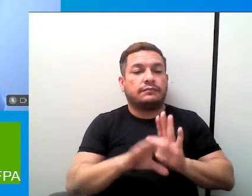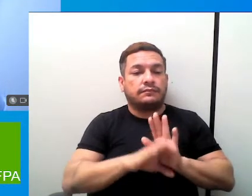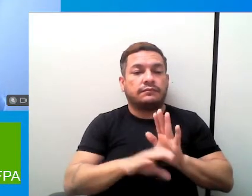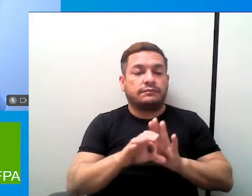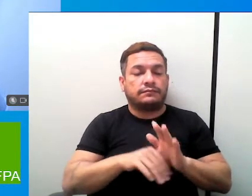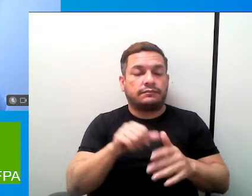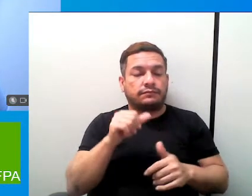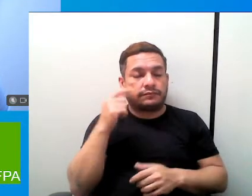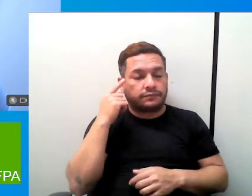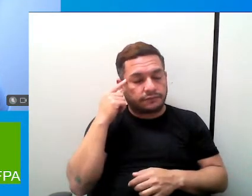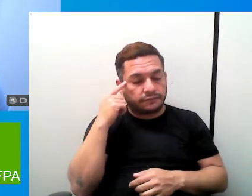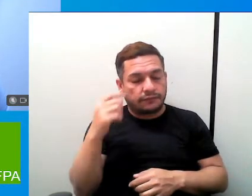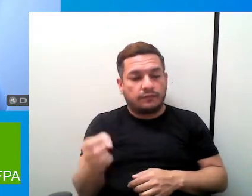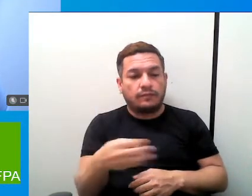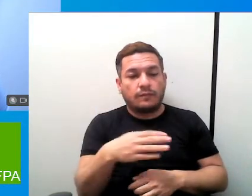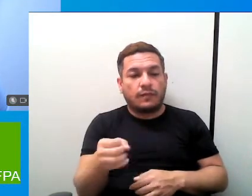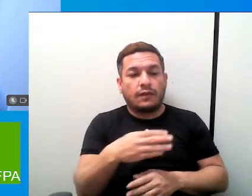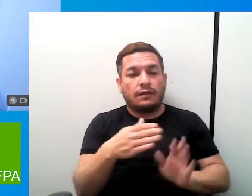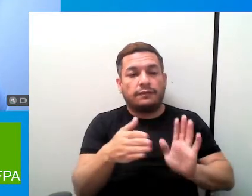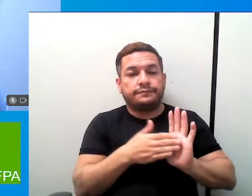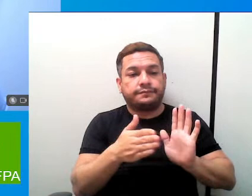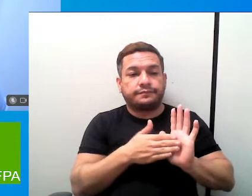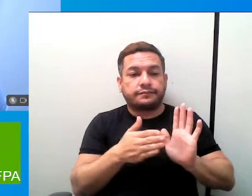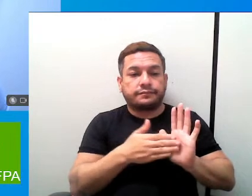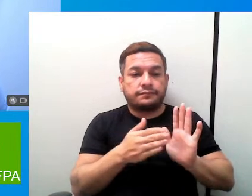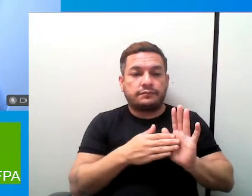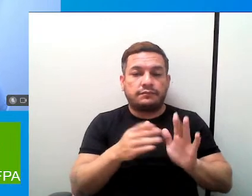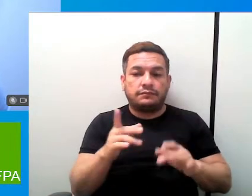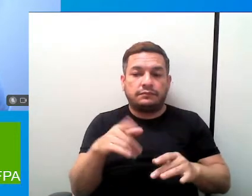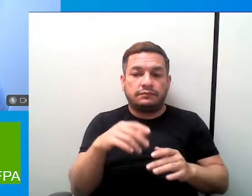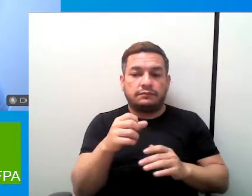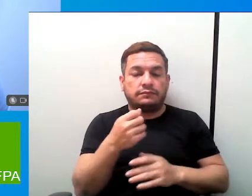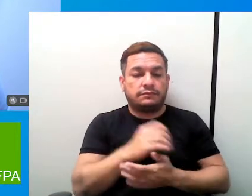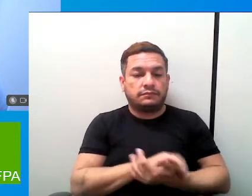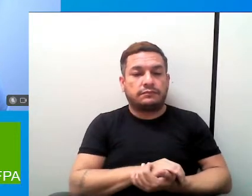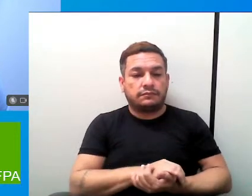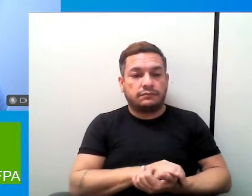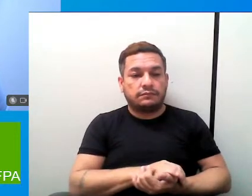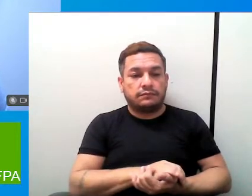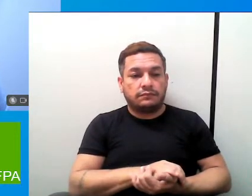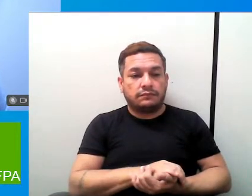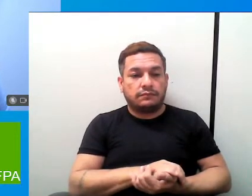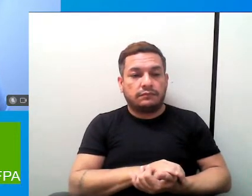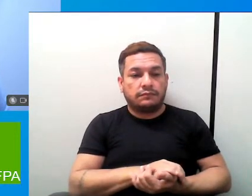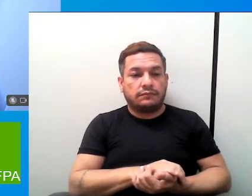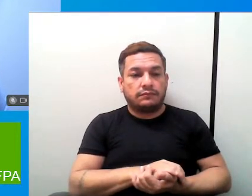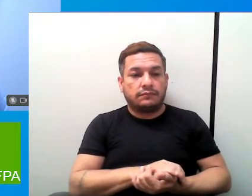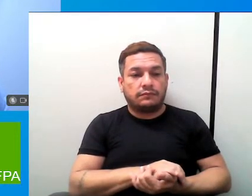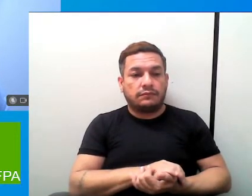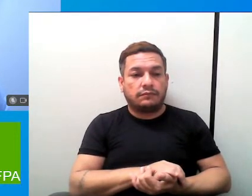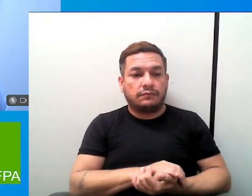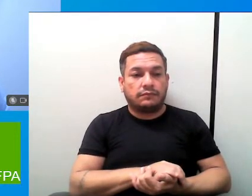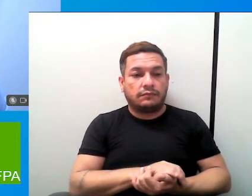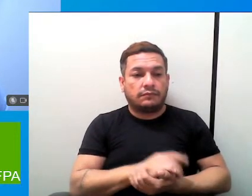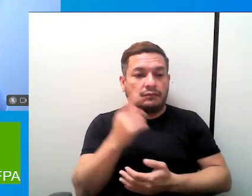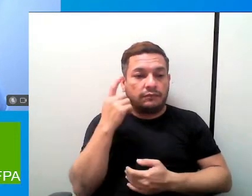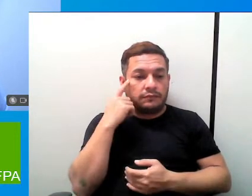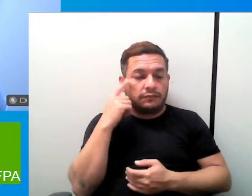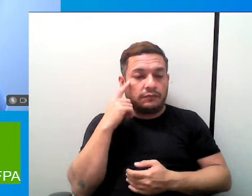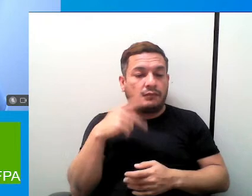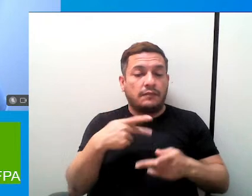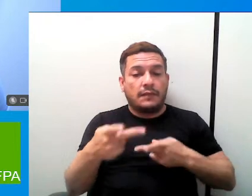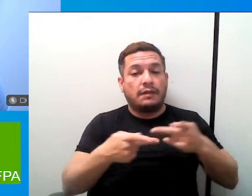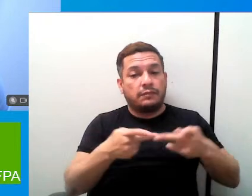componente curricular dentro de um ou mais semestres do curso, sendo esses componentes executados por meio de projetos